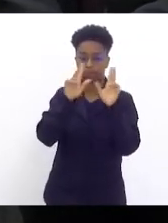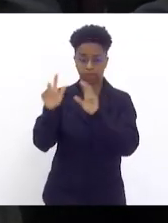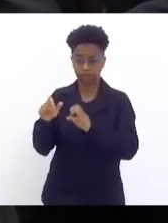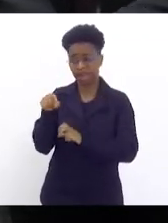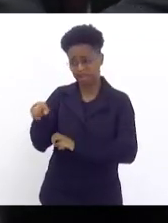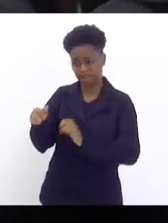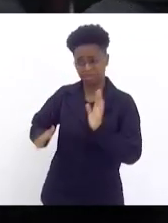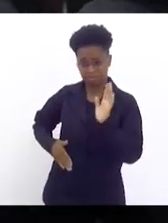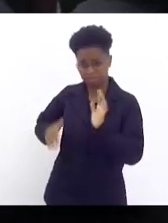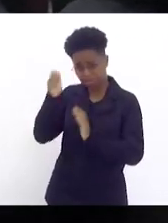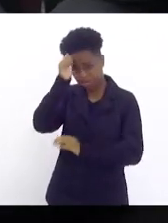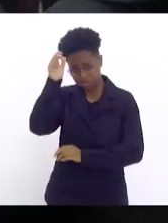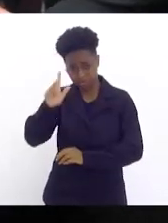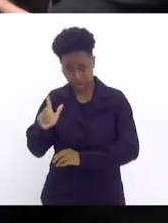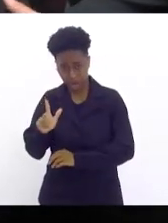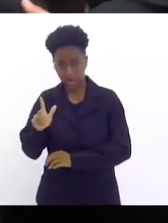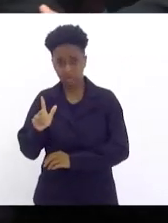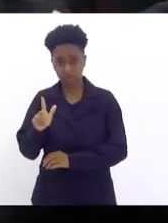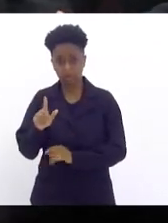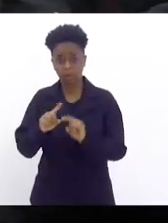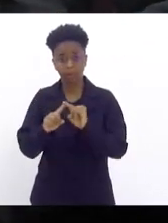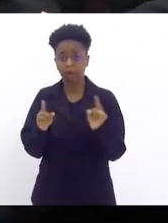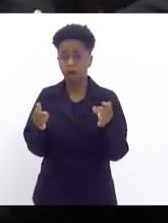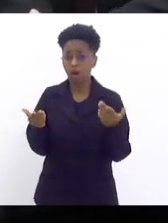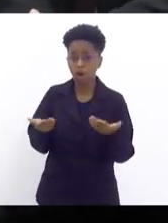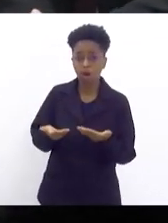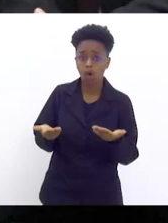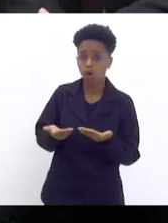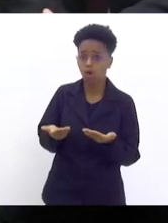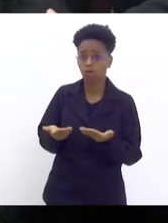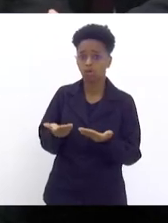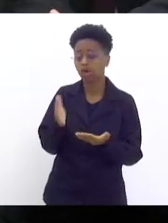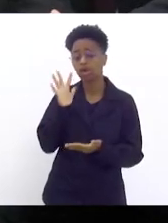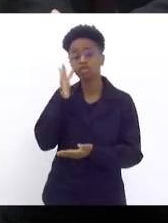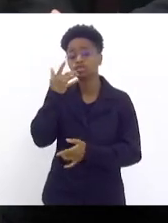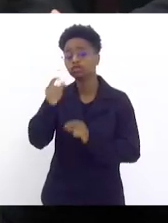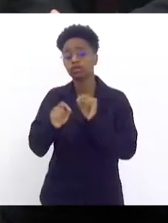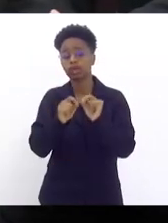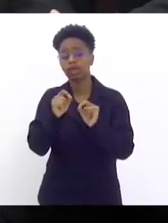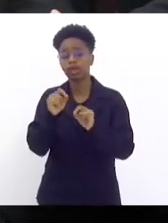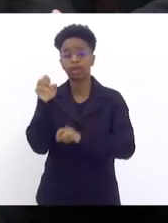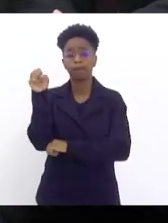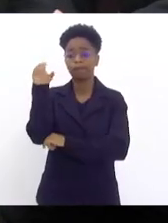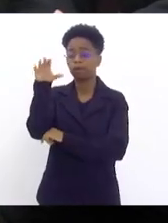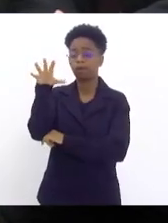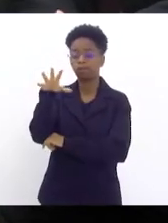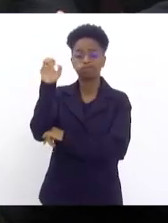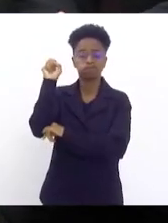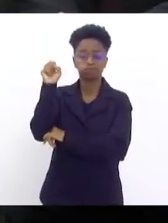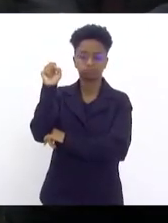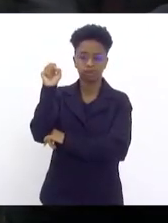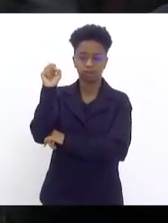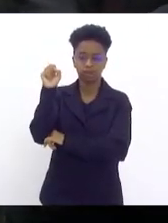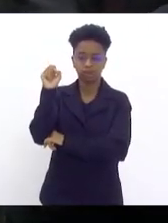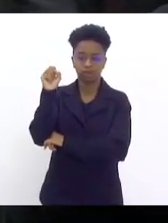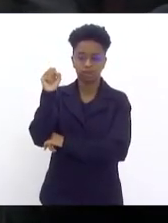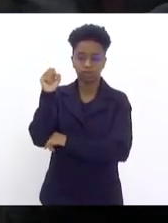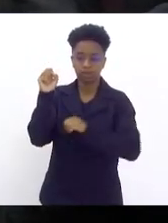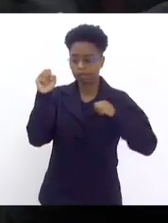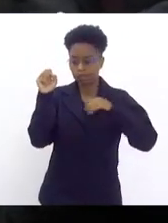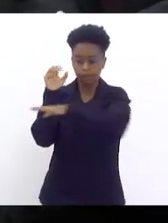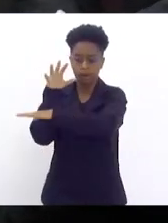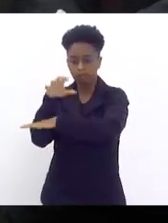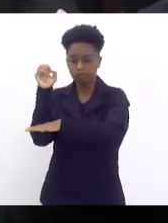que no dia de hoje ele decidiu desligar os Pardais né para como uma maneira de